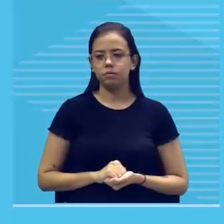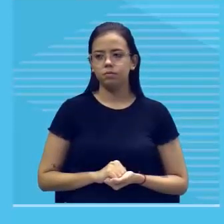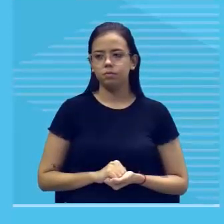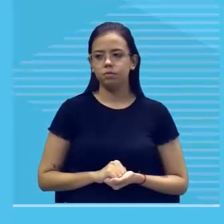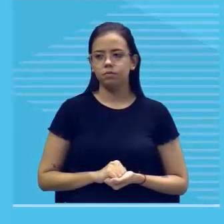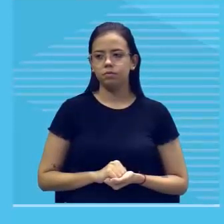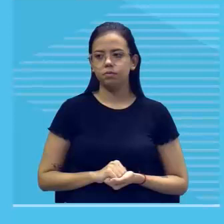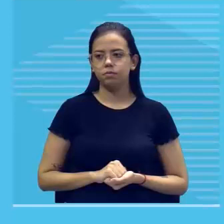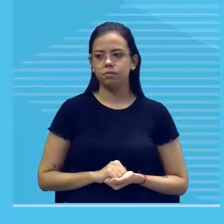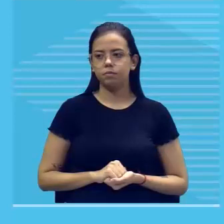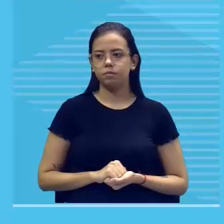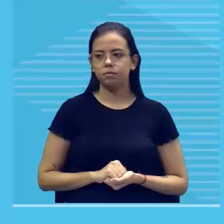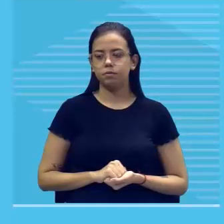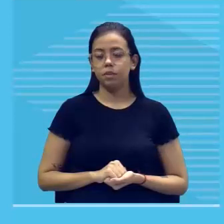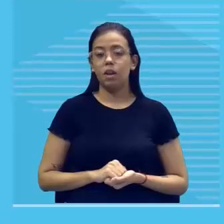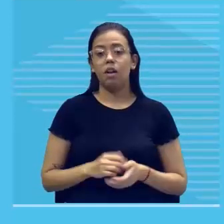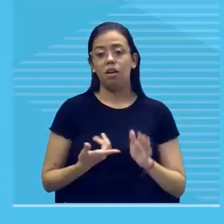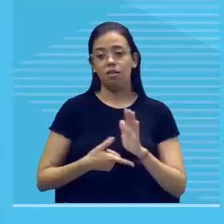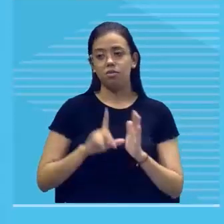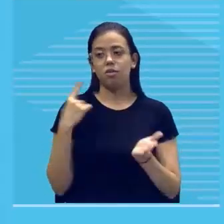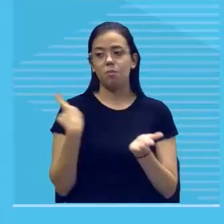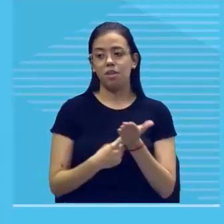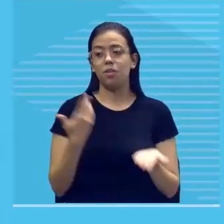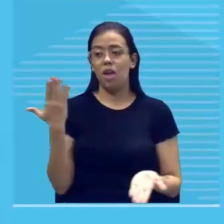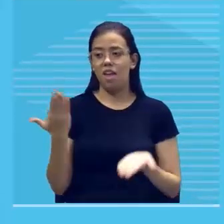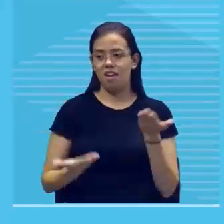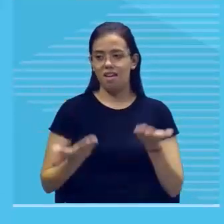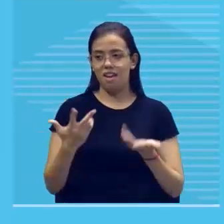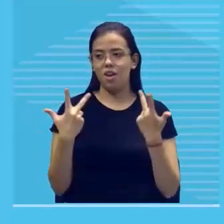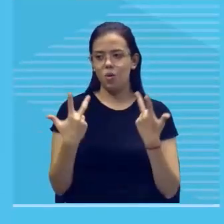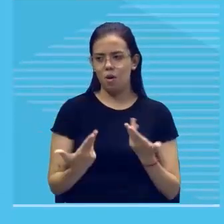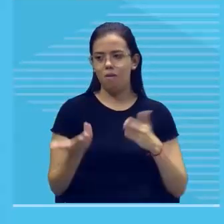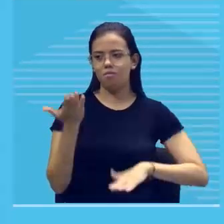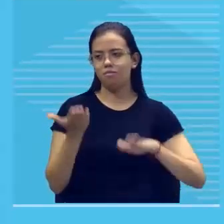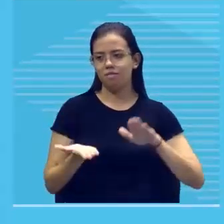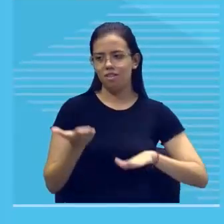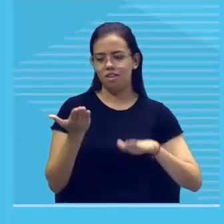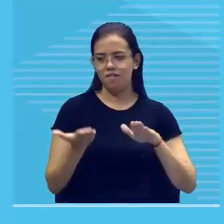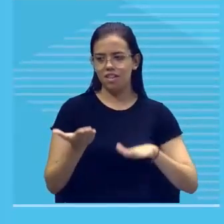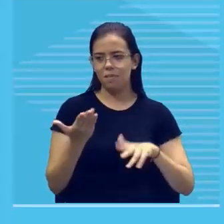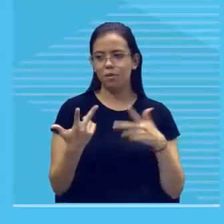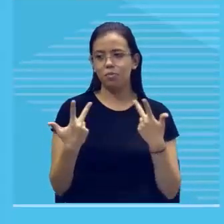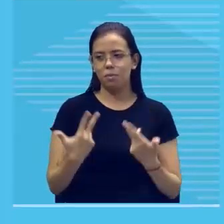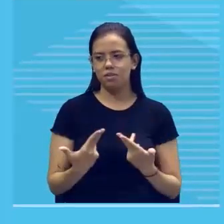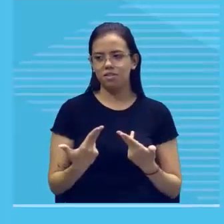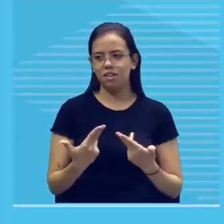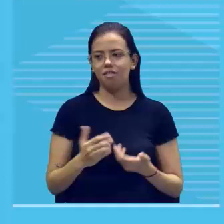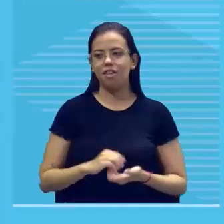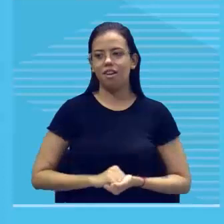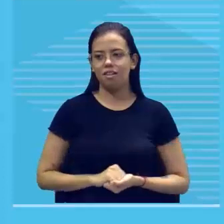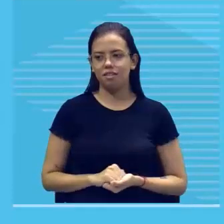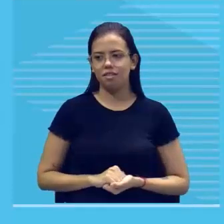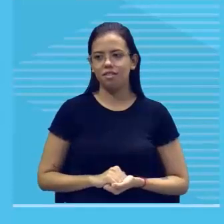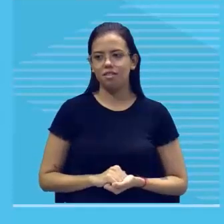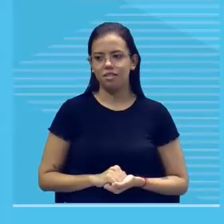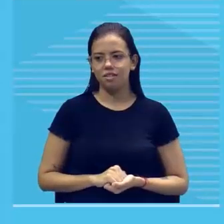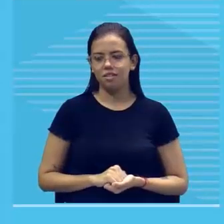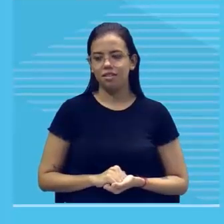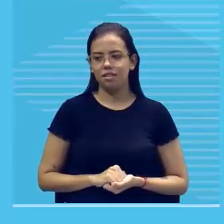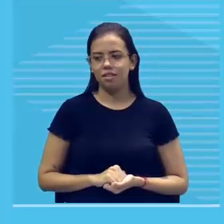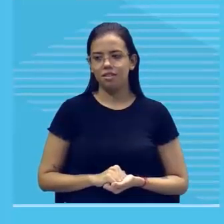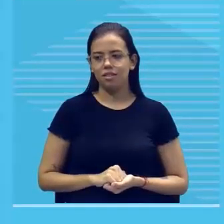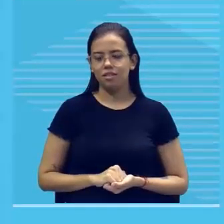depois eu vou comparar dias com máquinas Olha aí